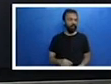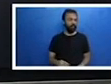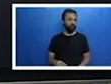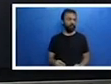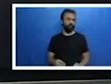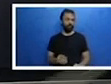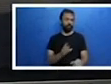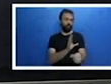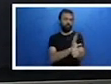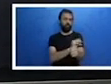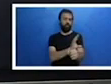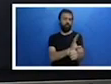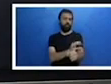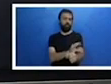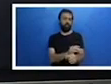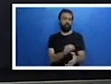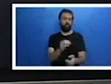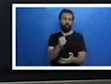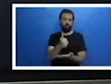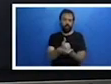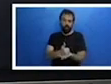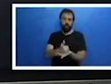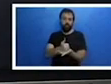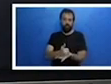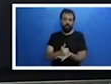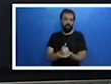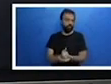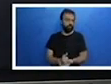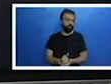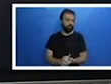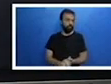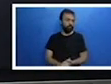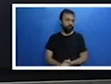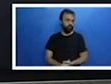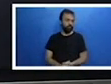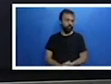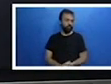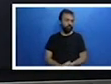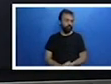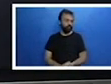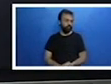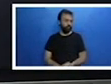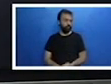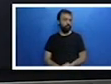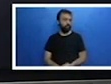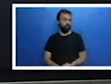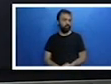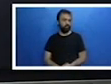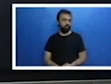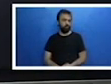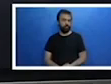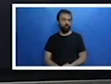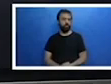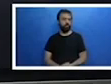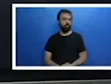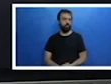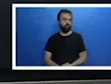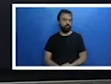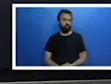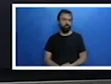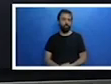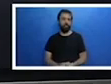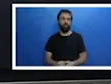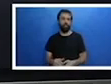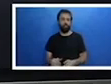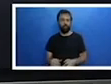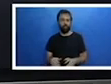Resistência muscular, ela mantém um ritmo dinâmico de condicionamento físico que a ginástica exige. Então, resistir àquele movimento por determinado